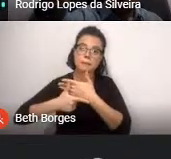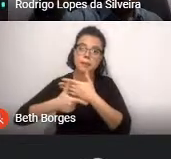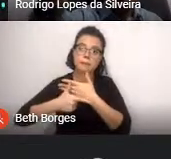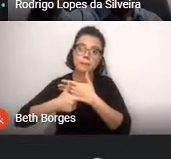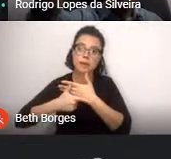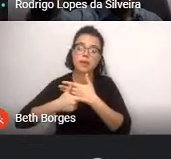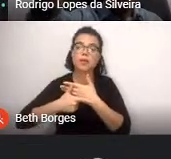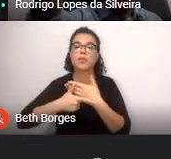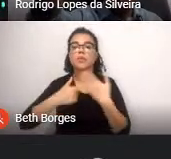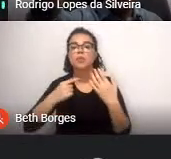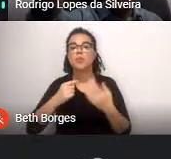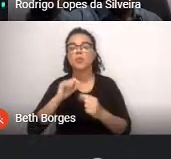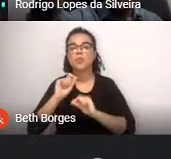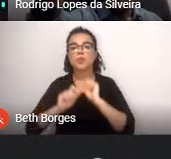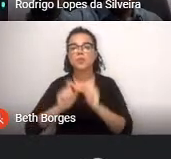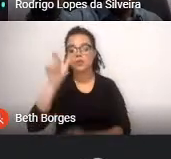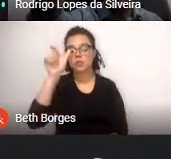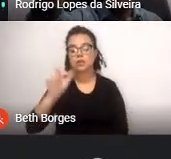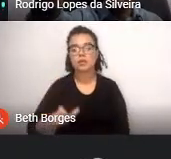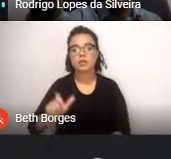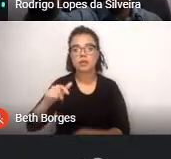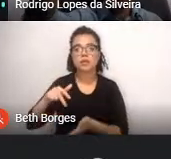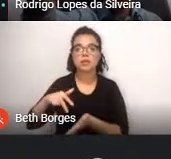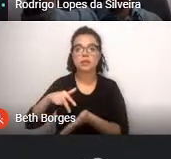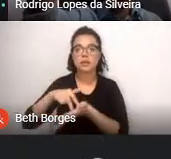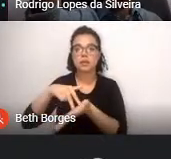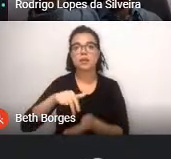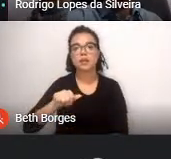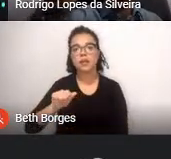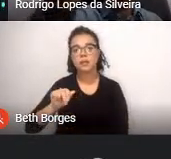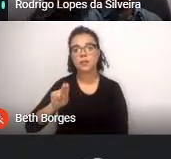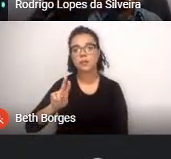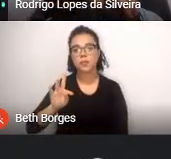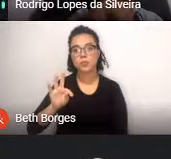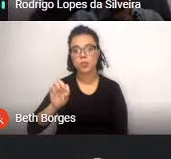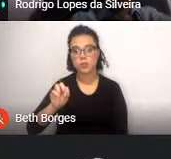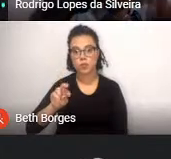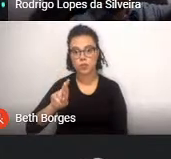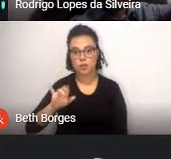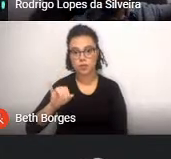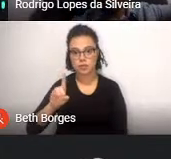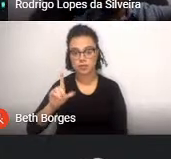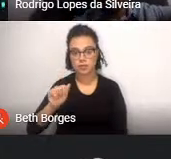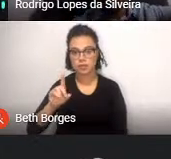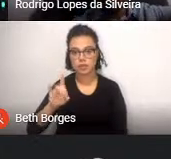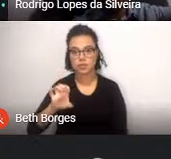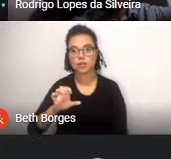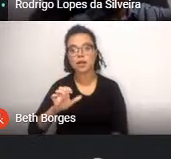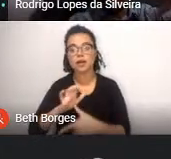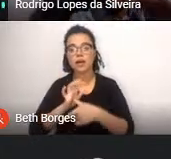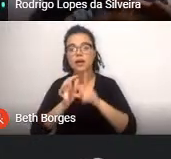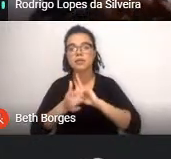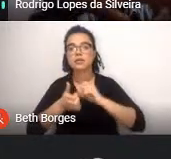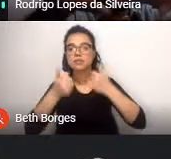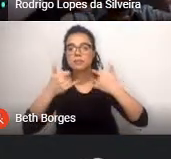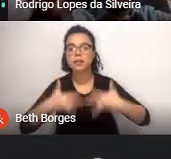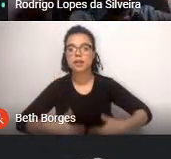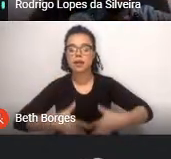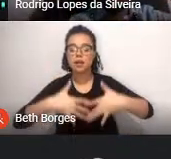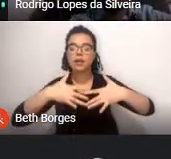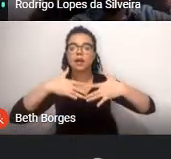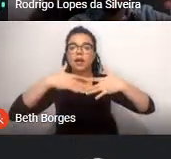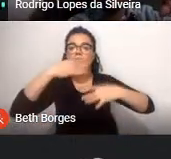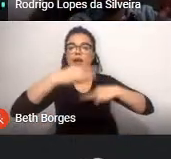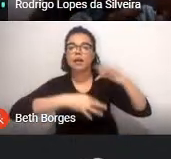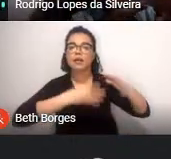lá na frente, como eu falei antecipadamente, né? Na terapia do esquema, lá na primeira infância, para dar aí o